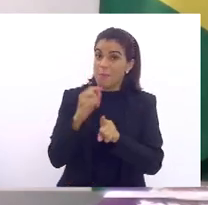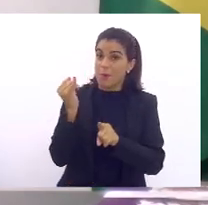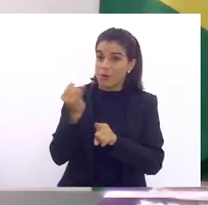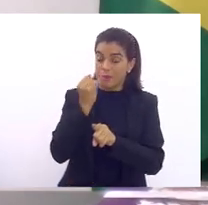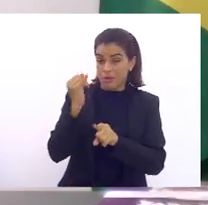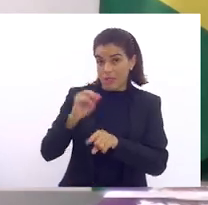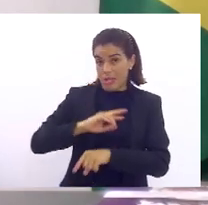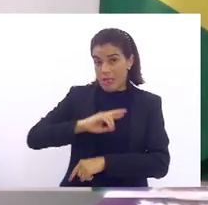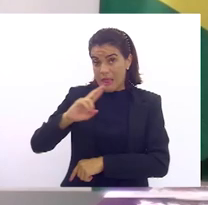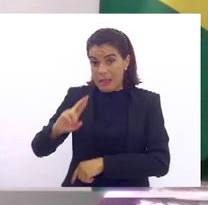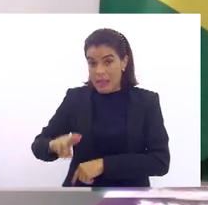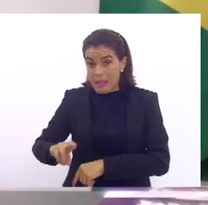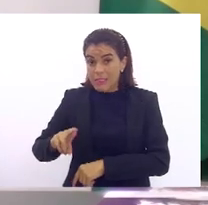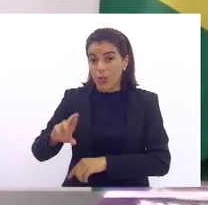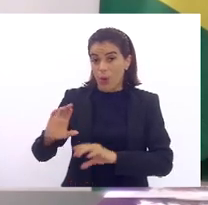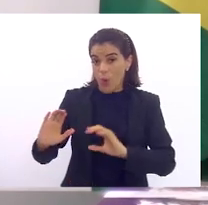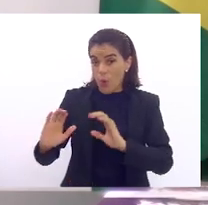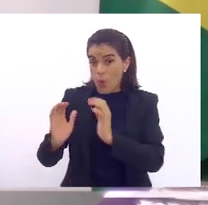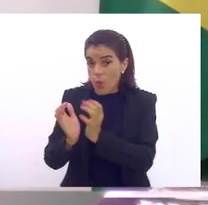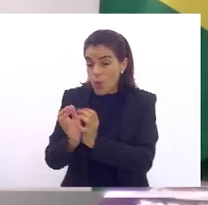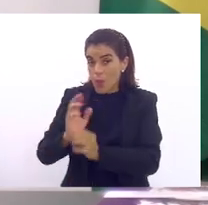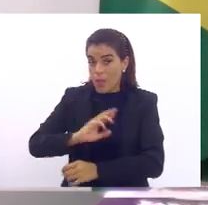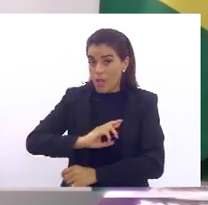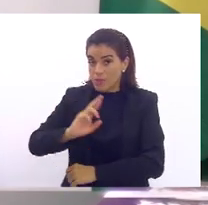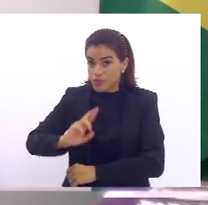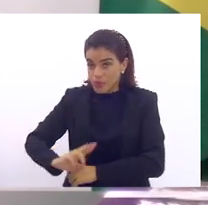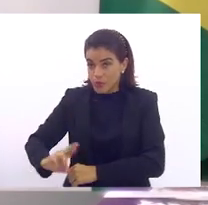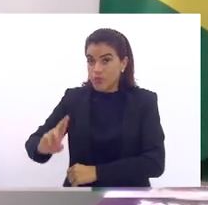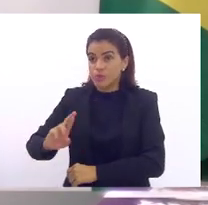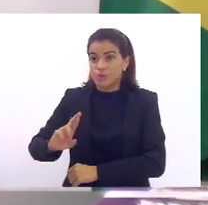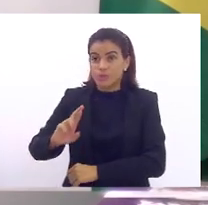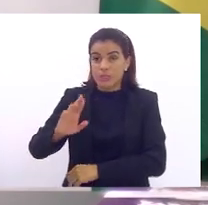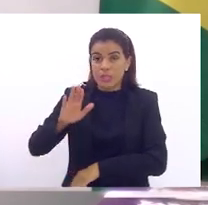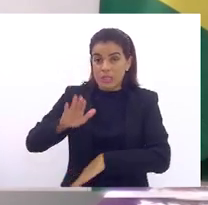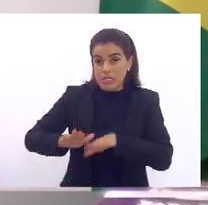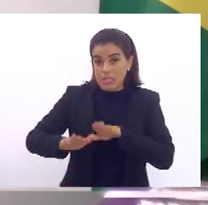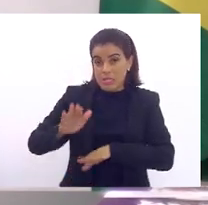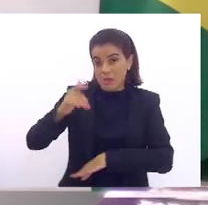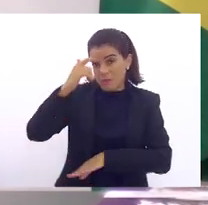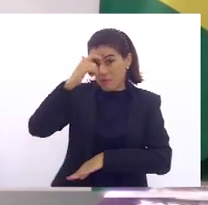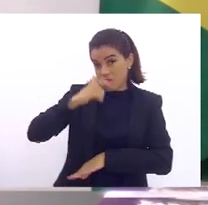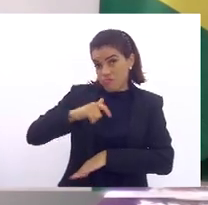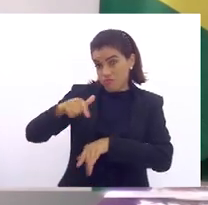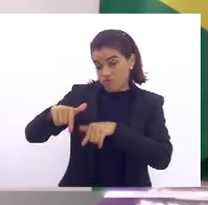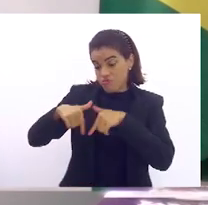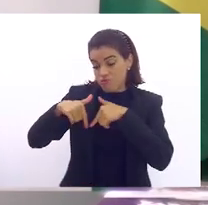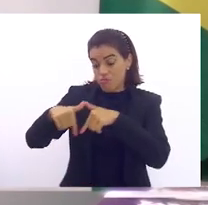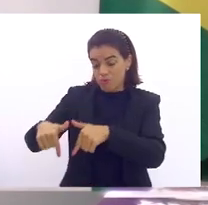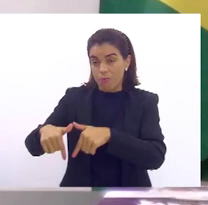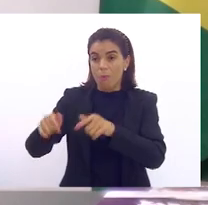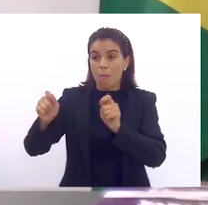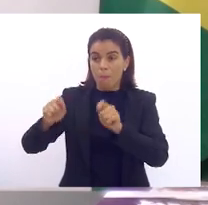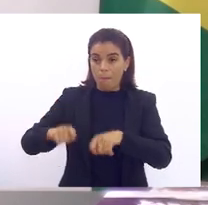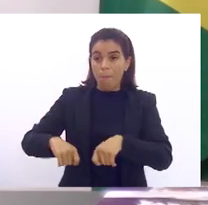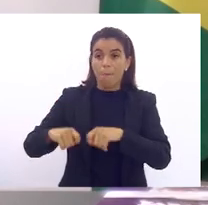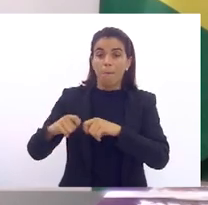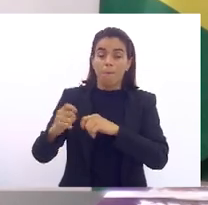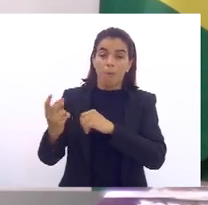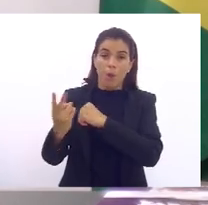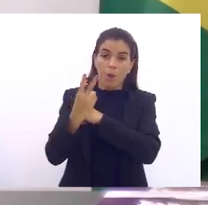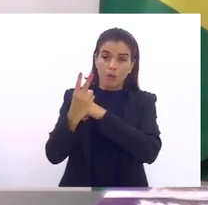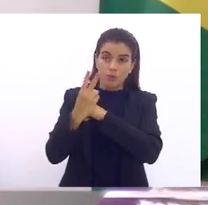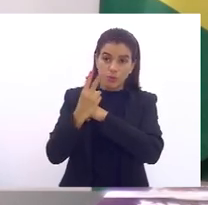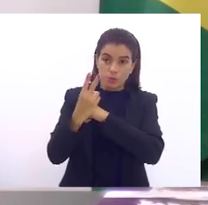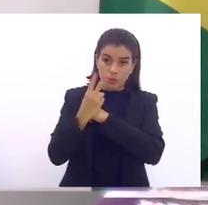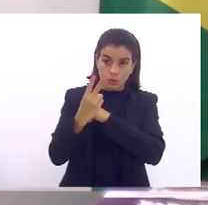que a religião os grupos religiosos a depender da sua atuação eh podem ser divisores de